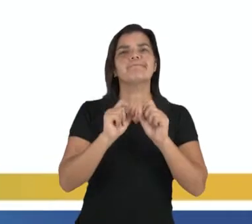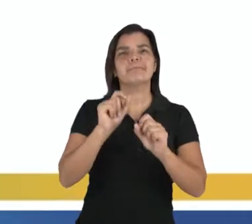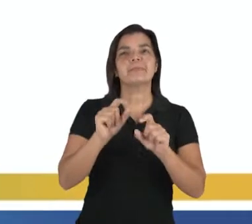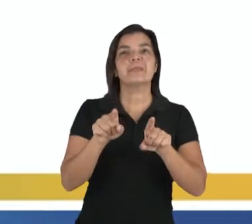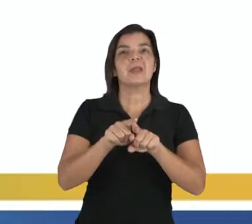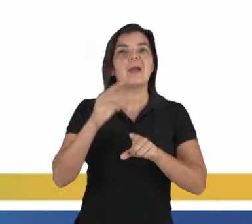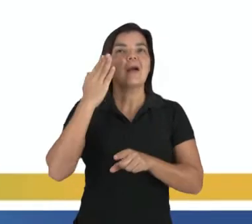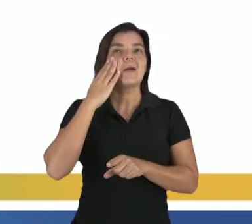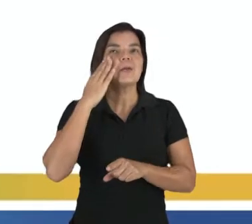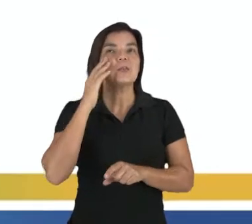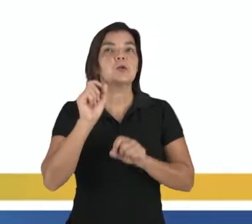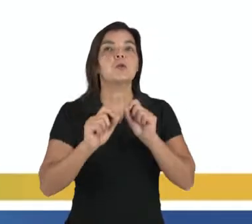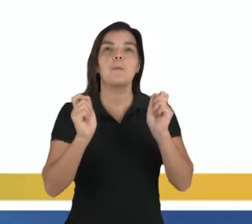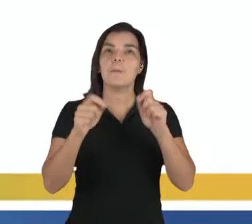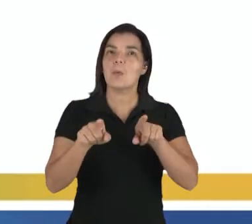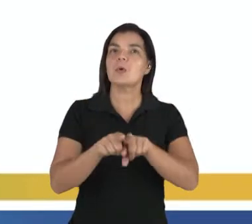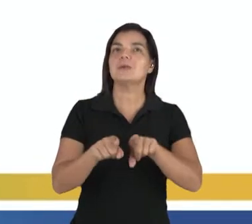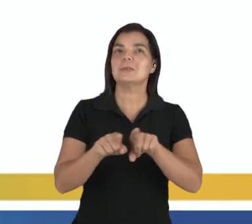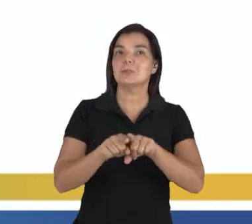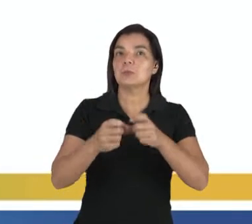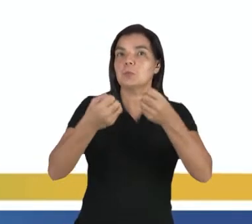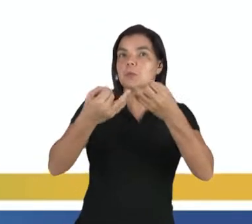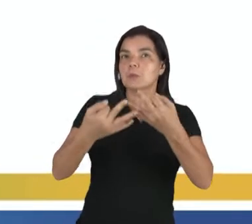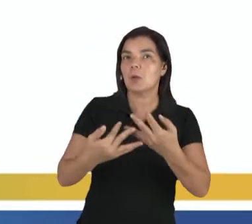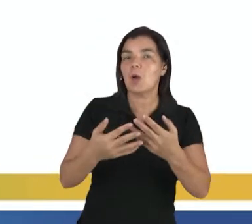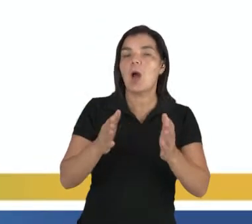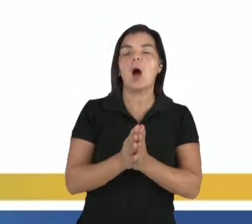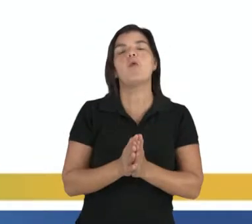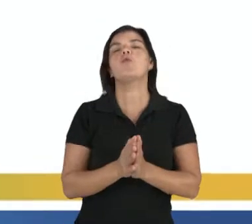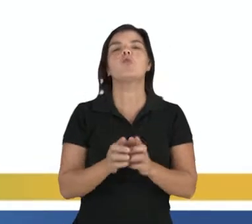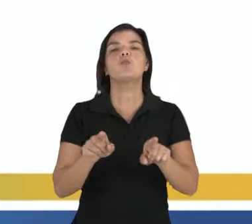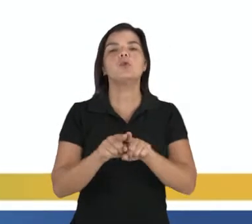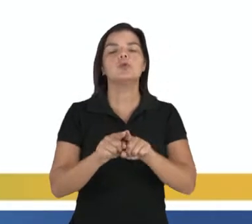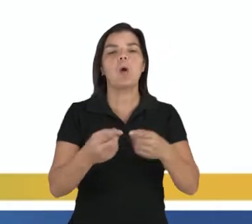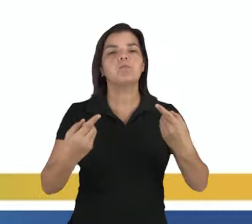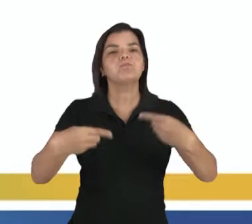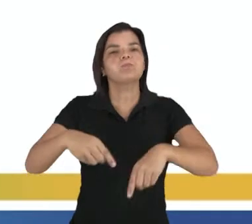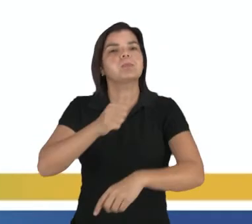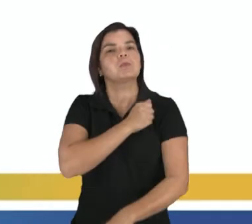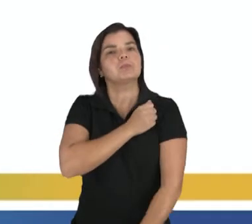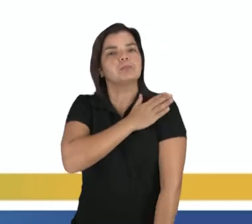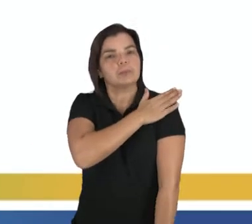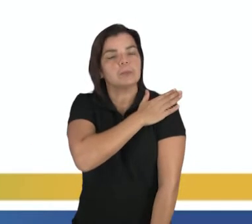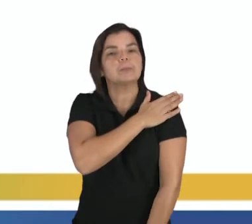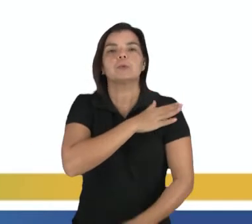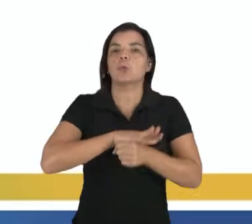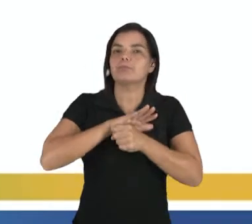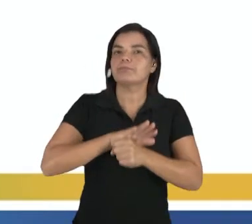nos leva a inferir que ele pode estar fazendo menção ao golpe militar.